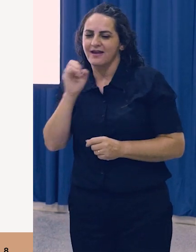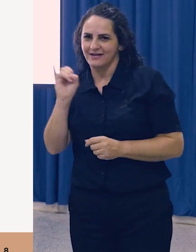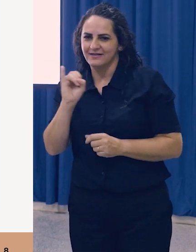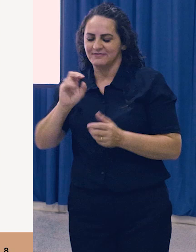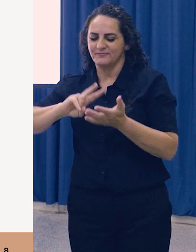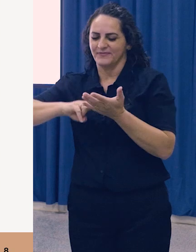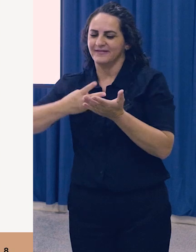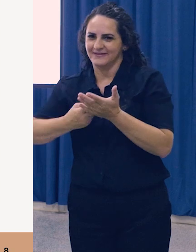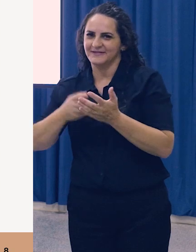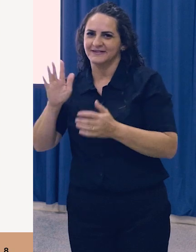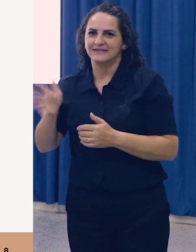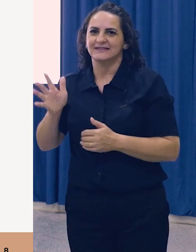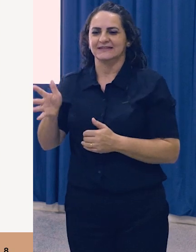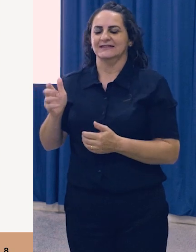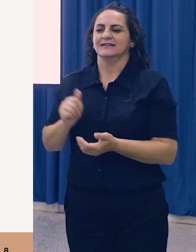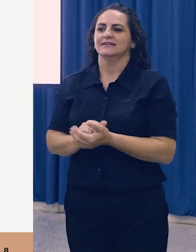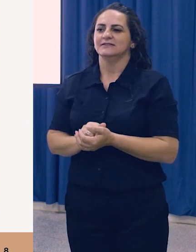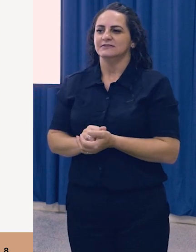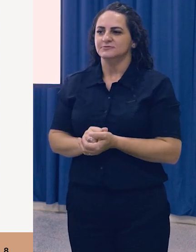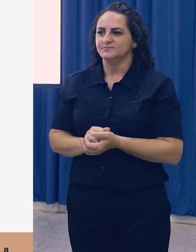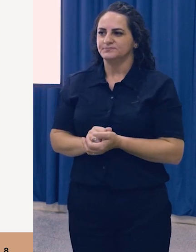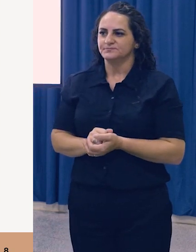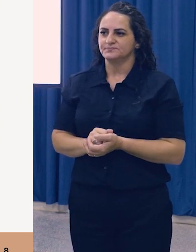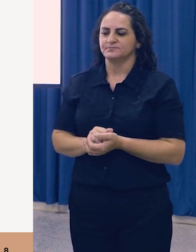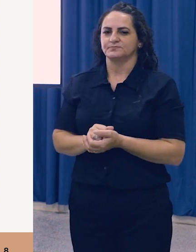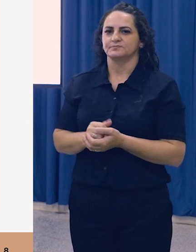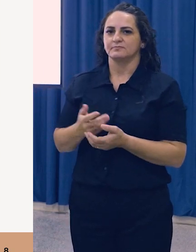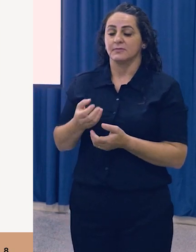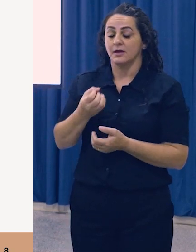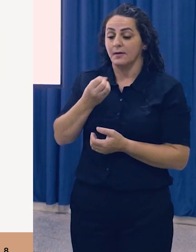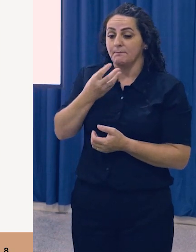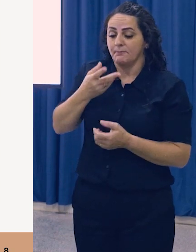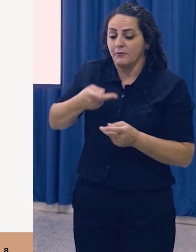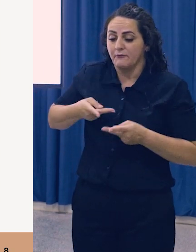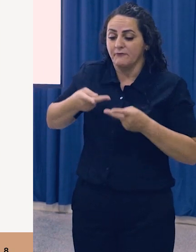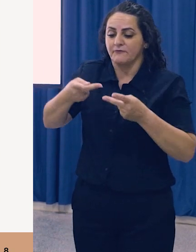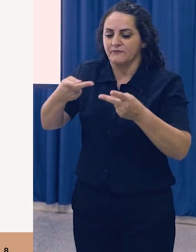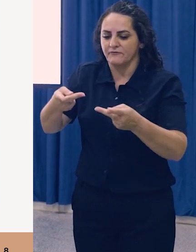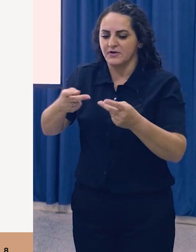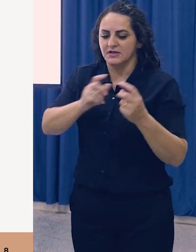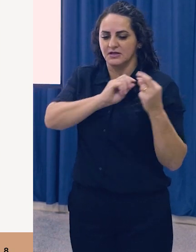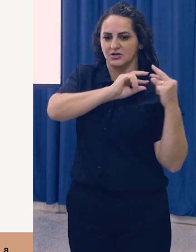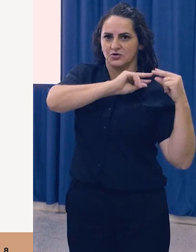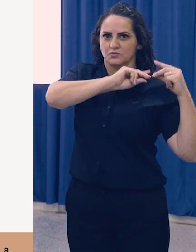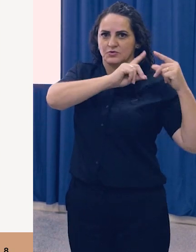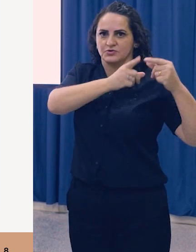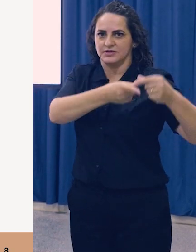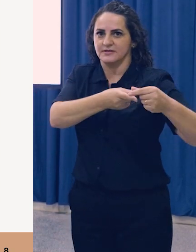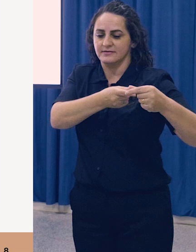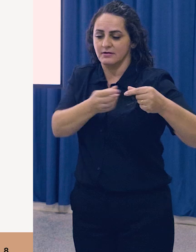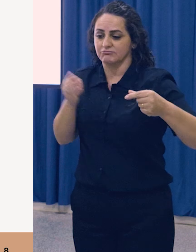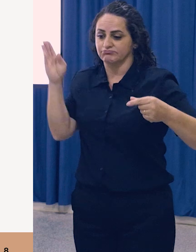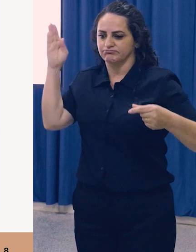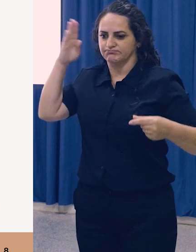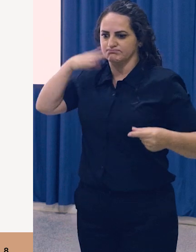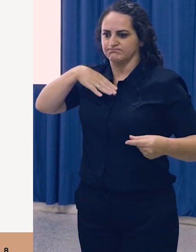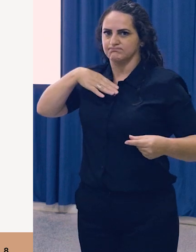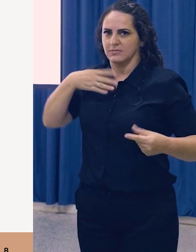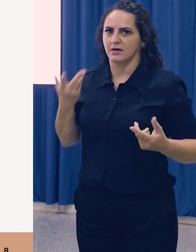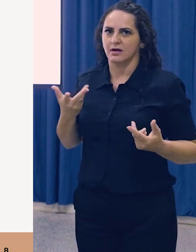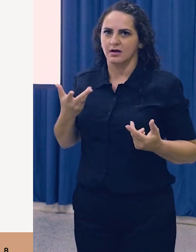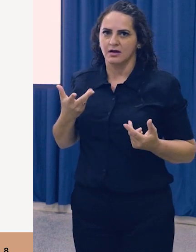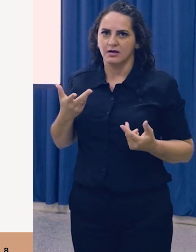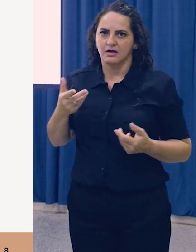aqui para ficar mais fácil. Hereditário tem: dê boas-vindas a uma nova geração do mal. Uma cabeça de